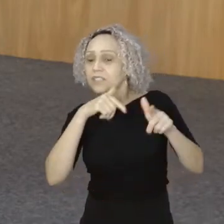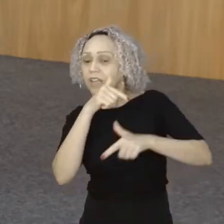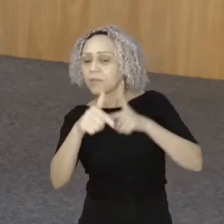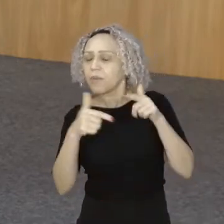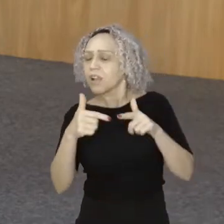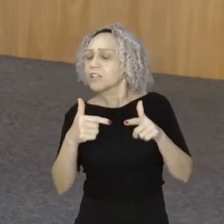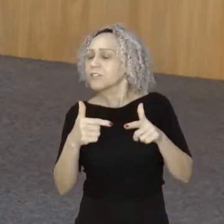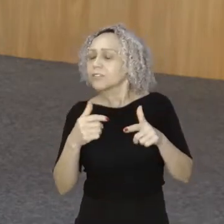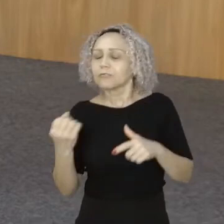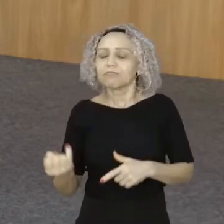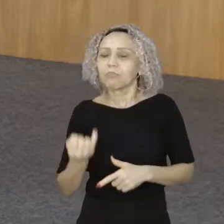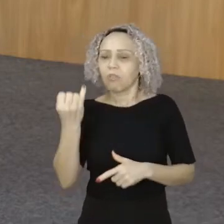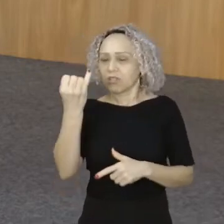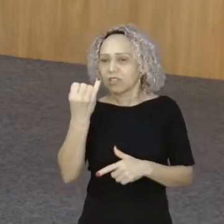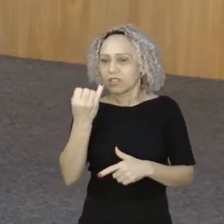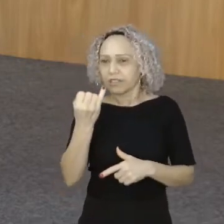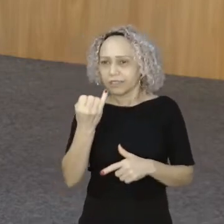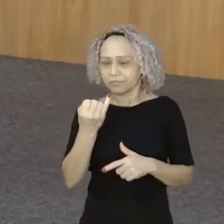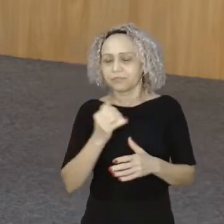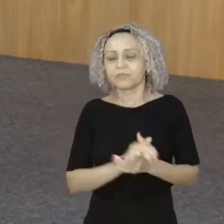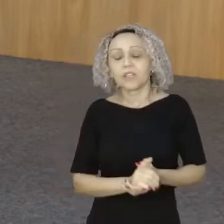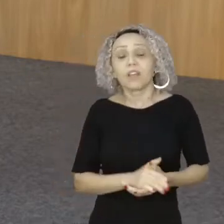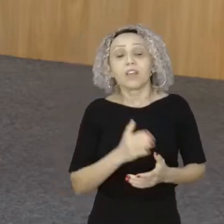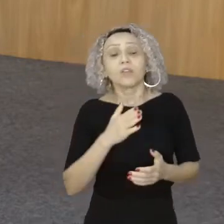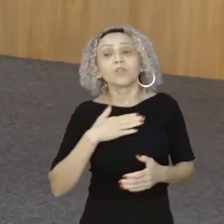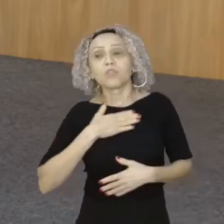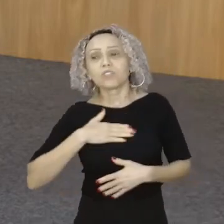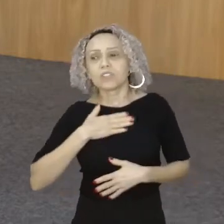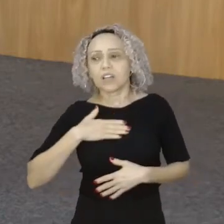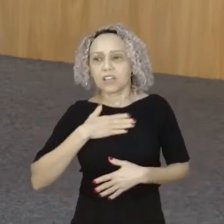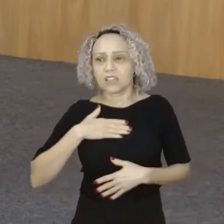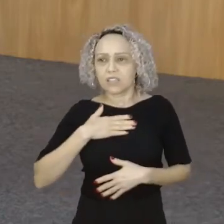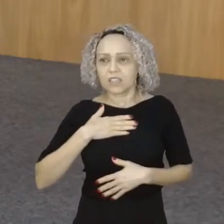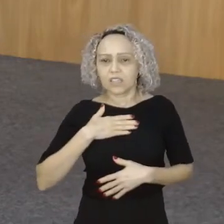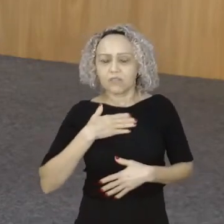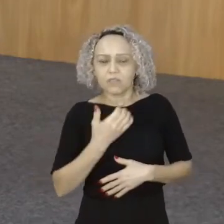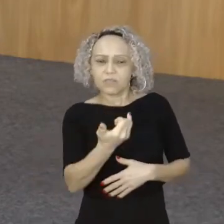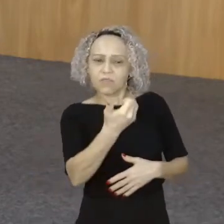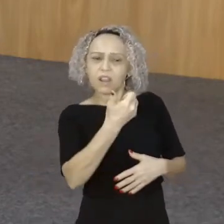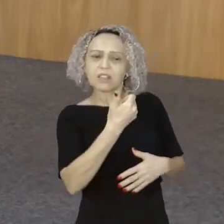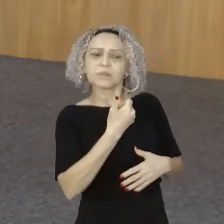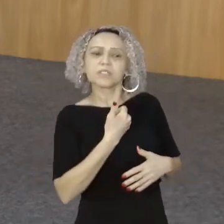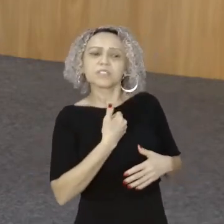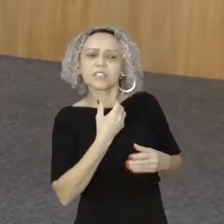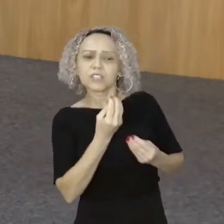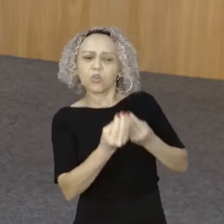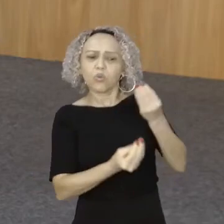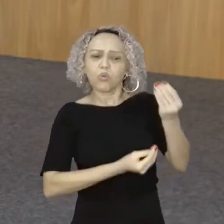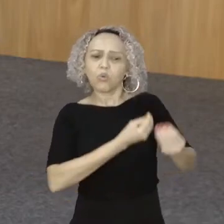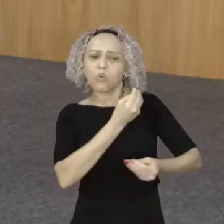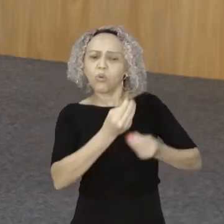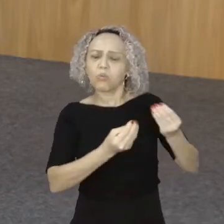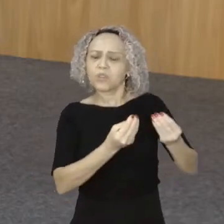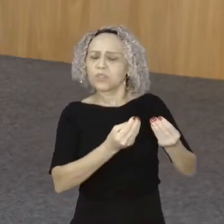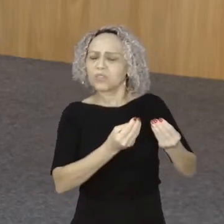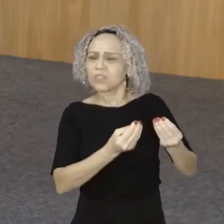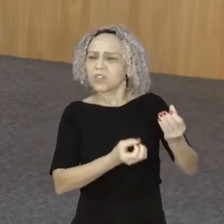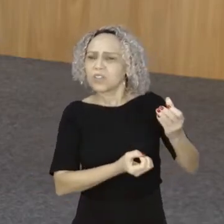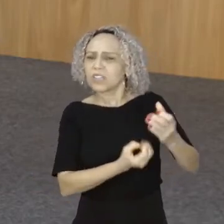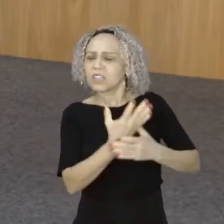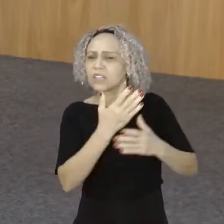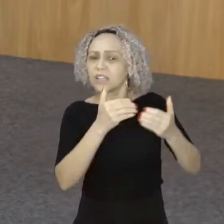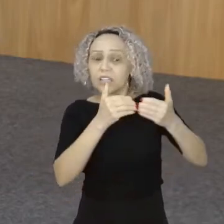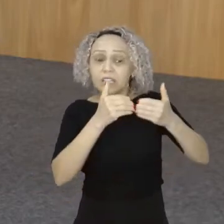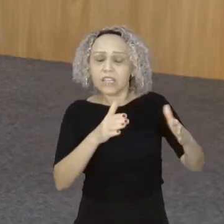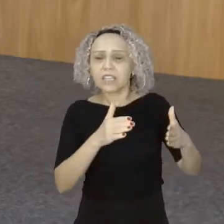começasse falando da motivação, né? De como é que foi a construção do lançamento desse movimento, né? E quem é que